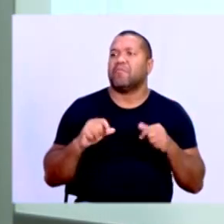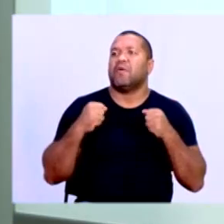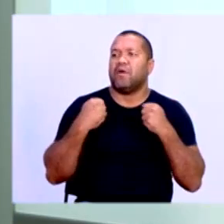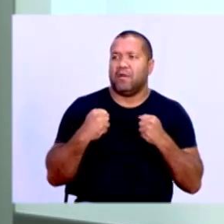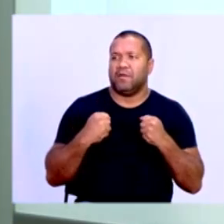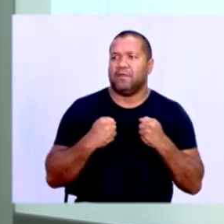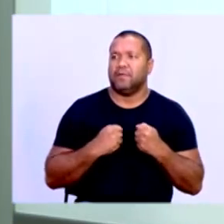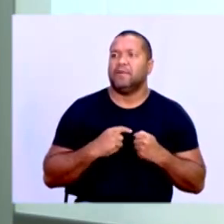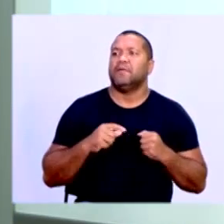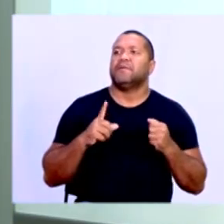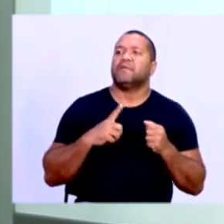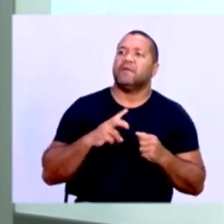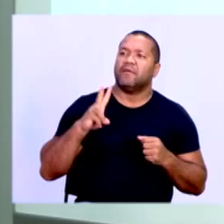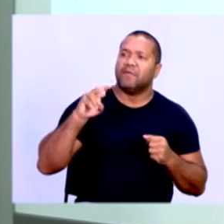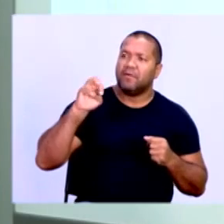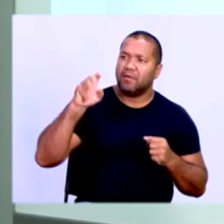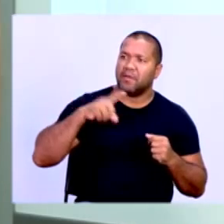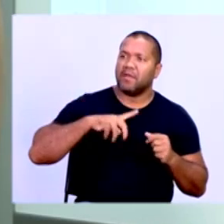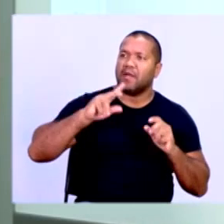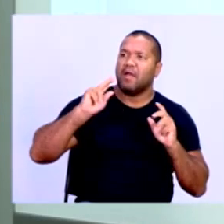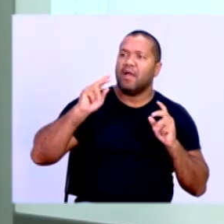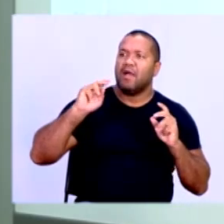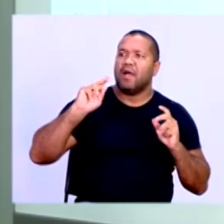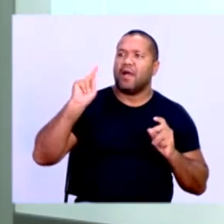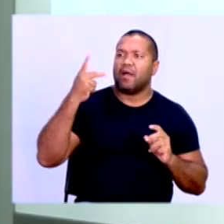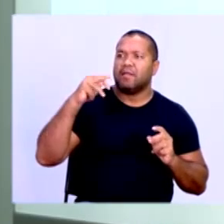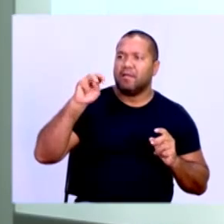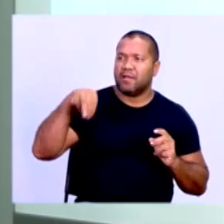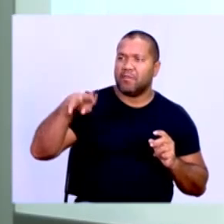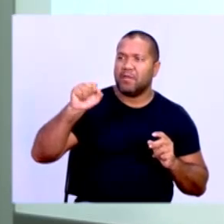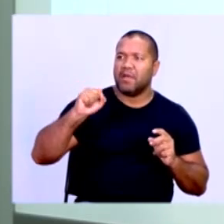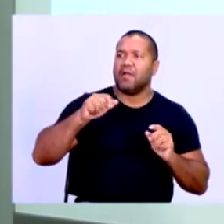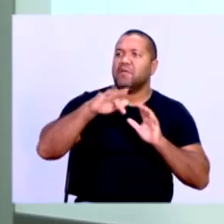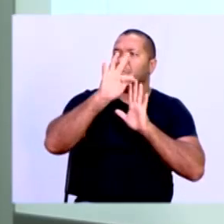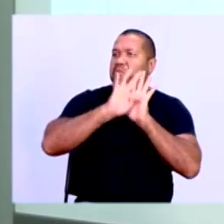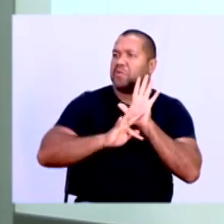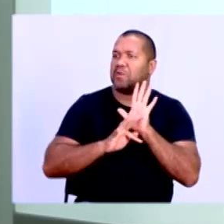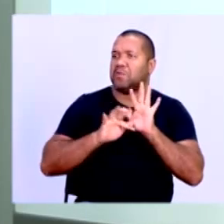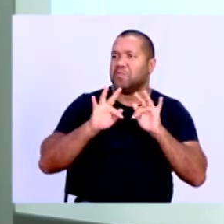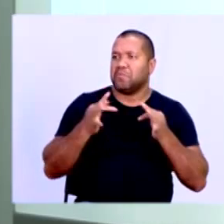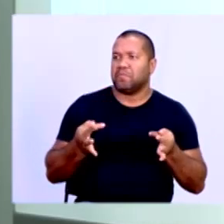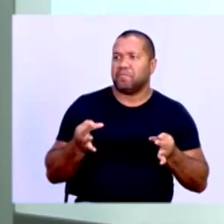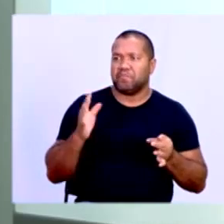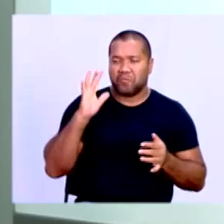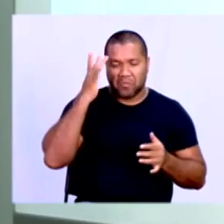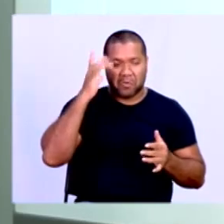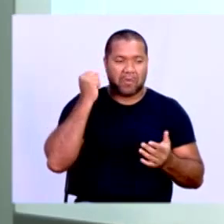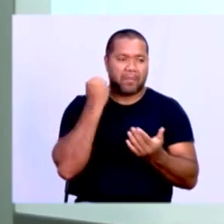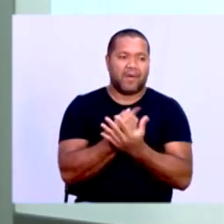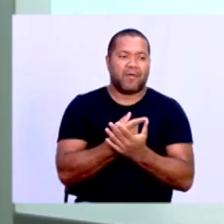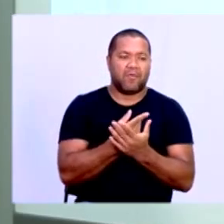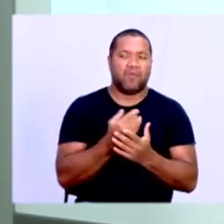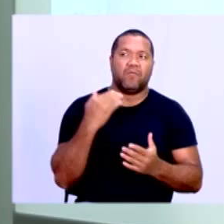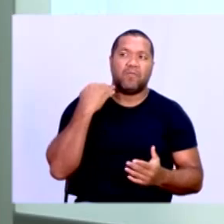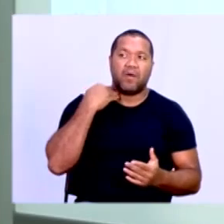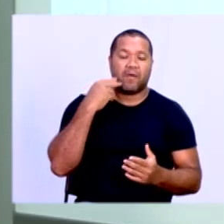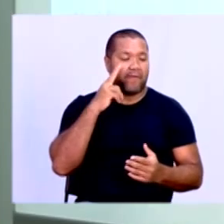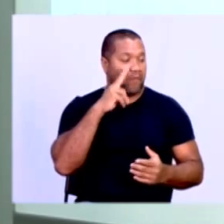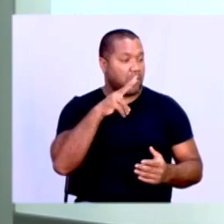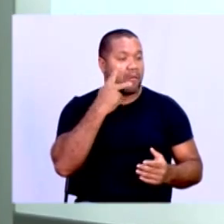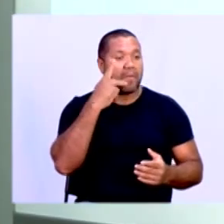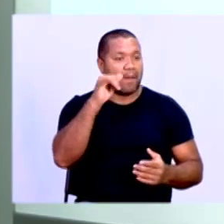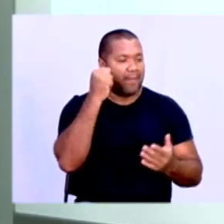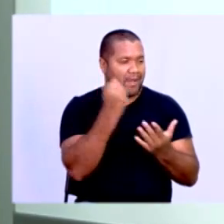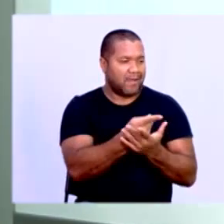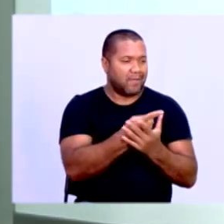HTML, a View em texto puro. Eu não sei, se você já, por exemplo, já pagou alguma coisa no banco, ou você viu seu pai pagando alguma coisa no